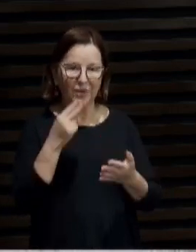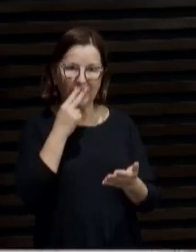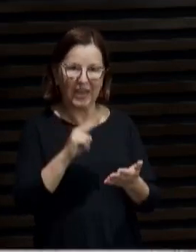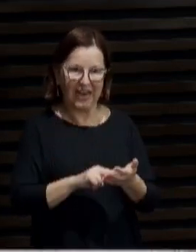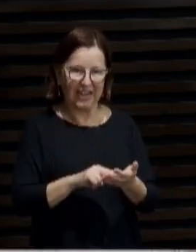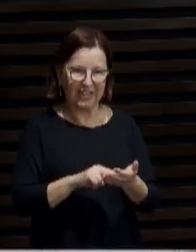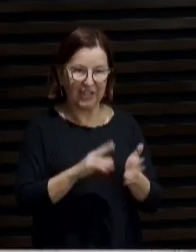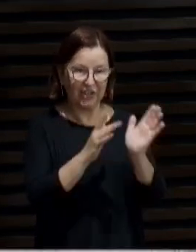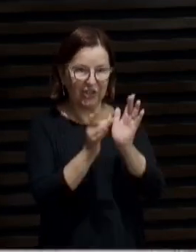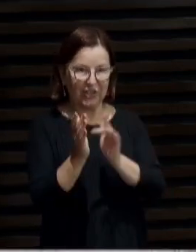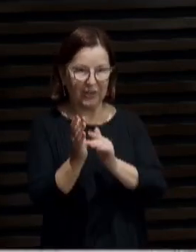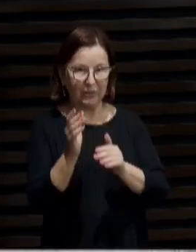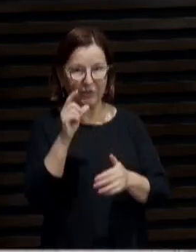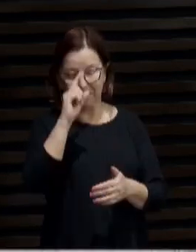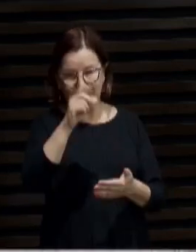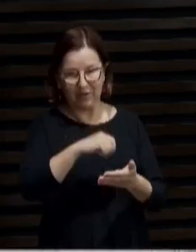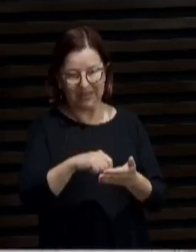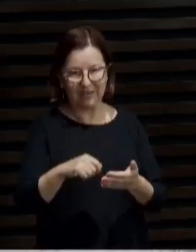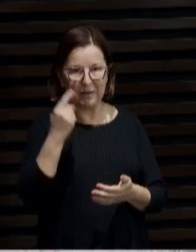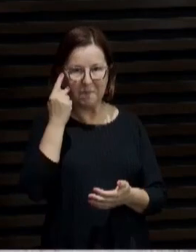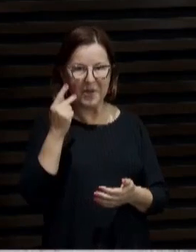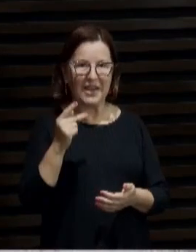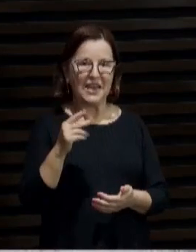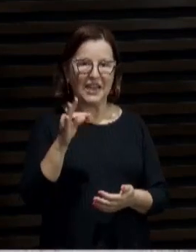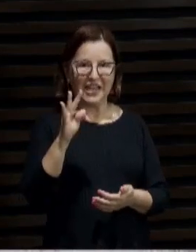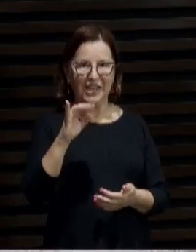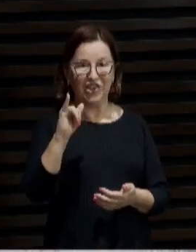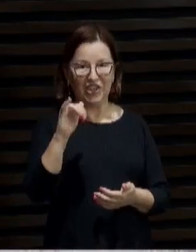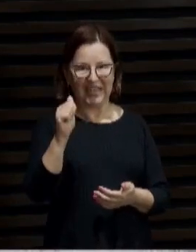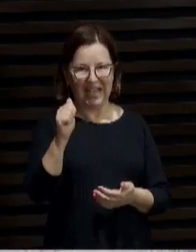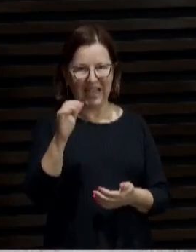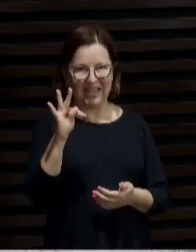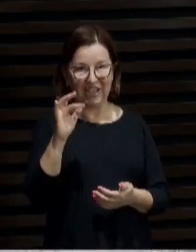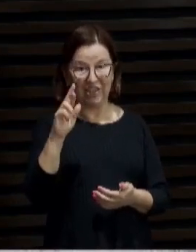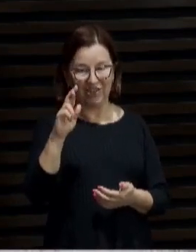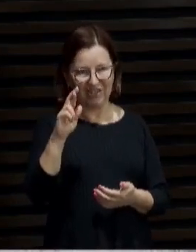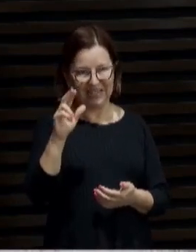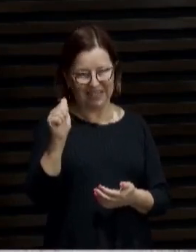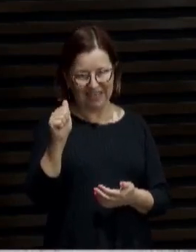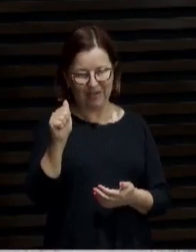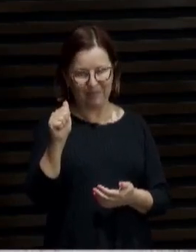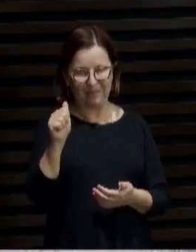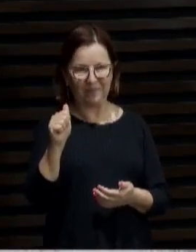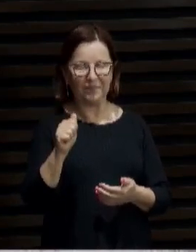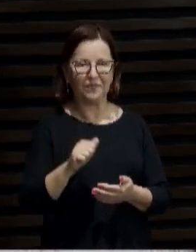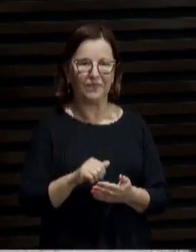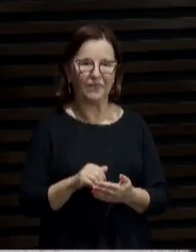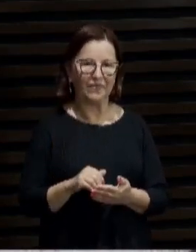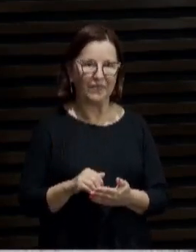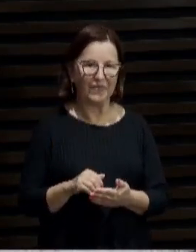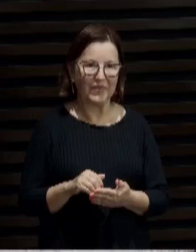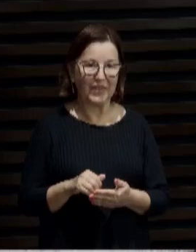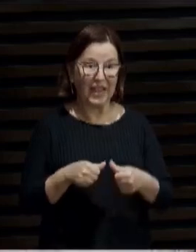a Tiatira. E uma característica, em contraste com Éfeso e com Pérgamo, uma característica de Tiatira é que